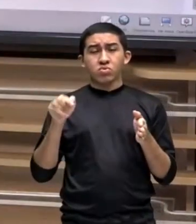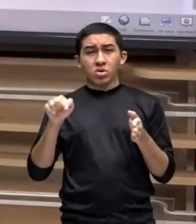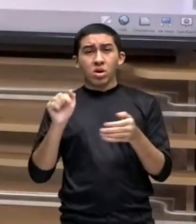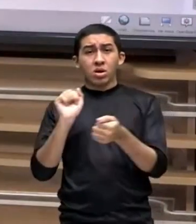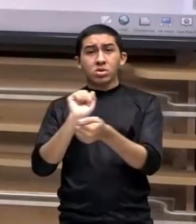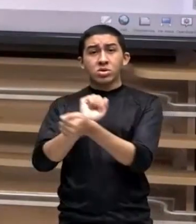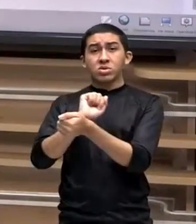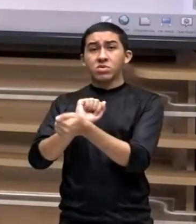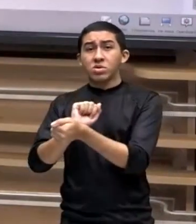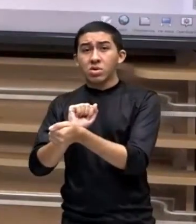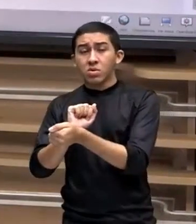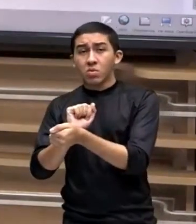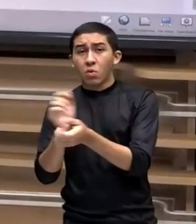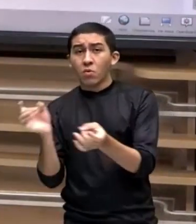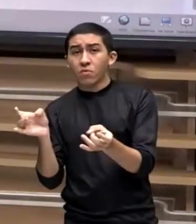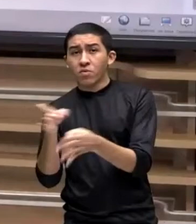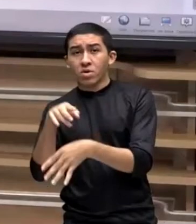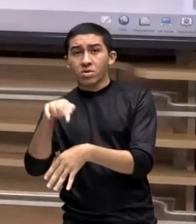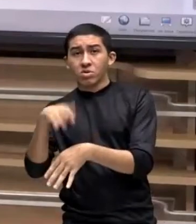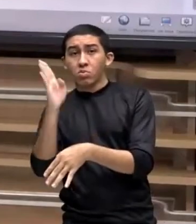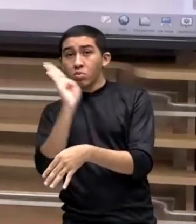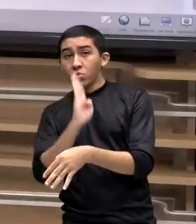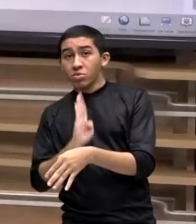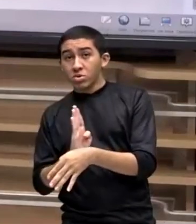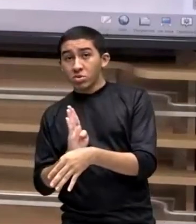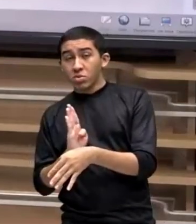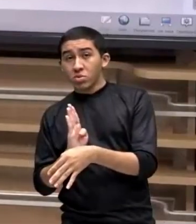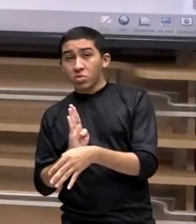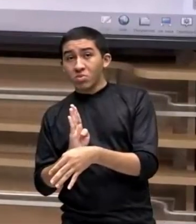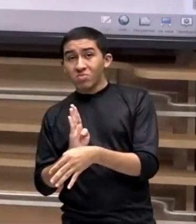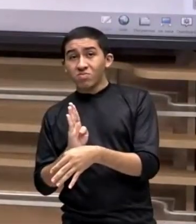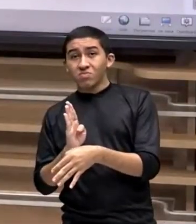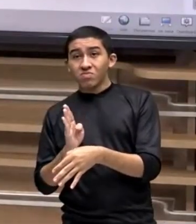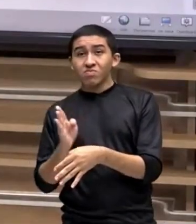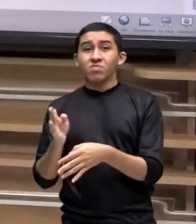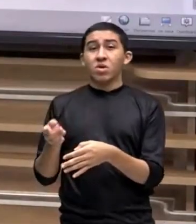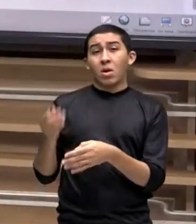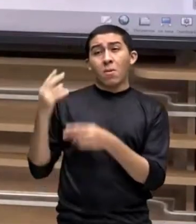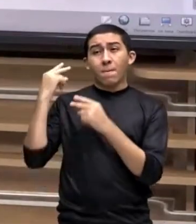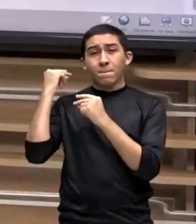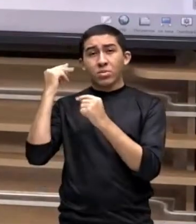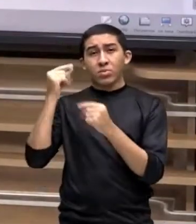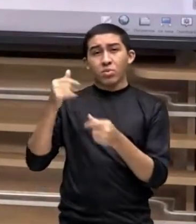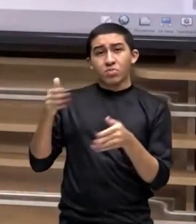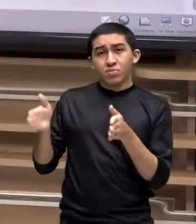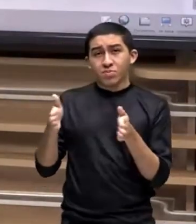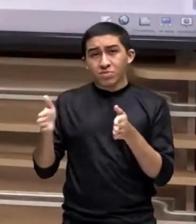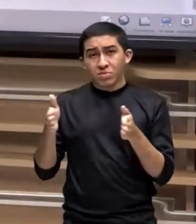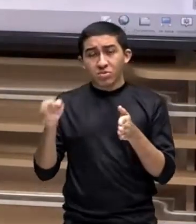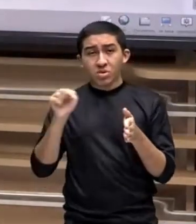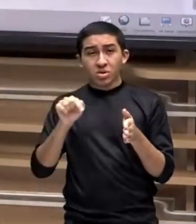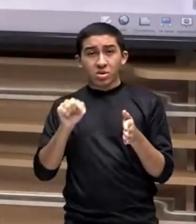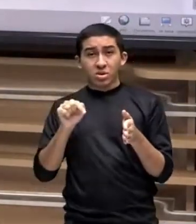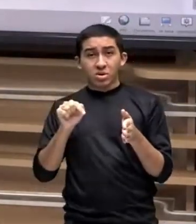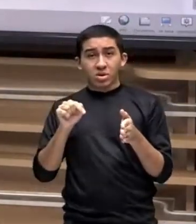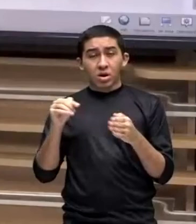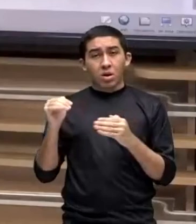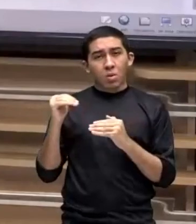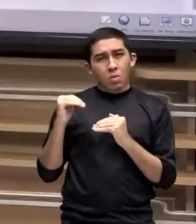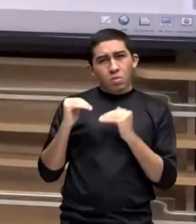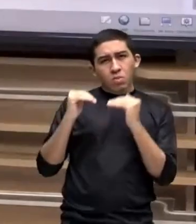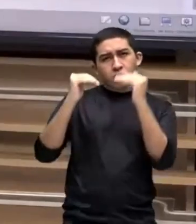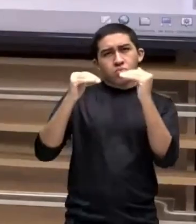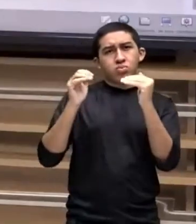a abolição dessa escravidão, era um processo recente. Então, a sociedade brasileira, especialmente as camadas mais altas que